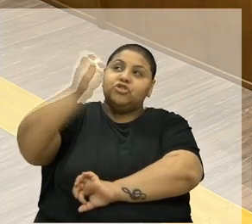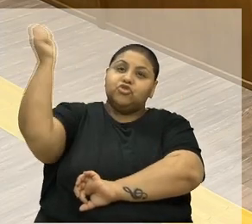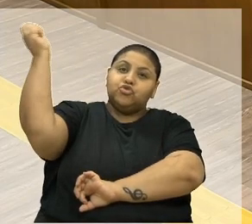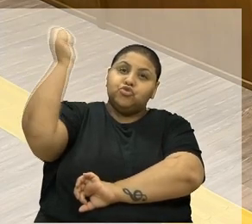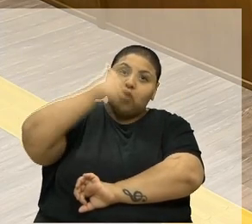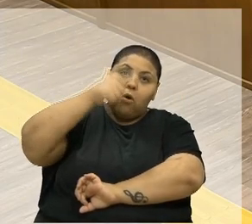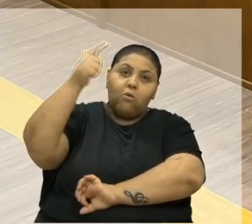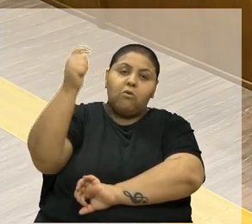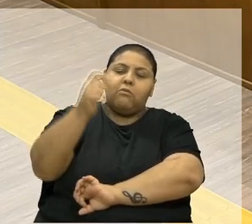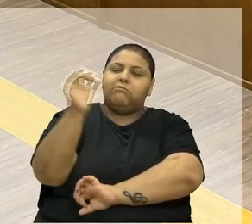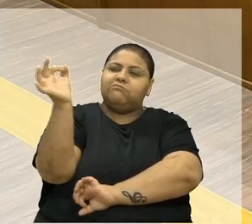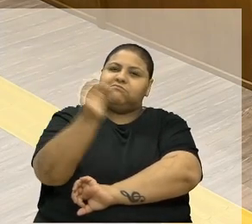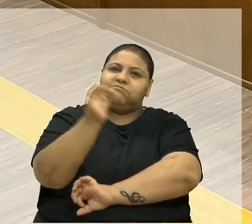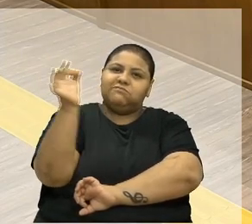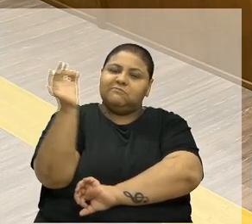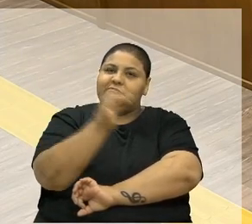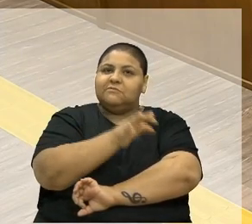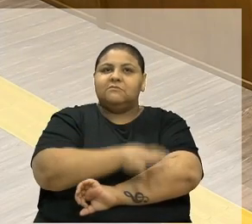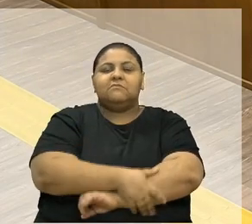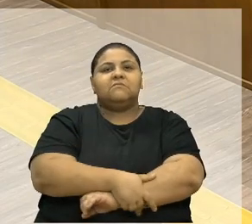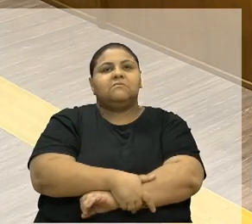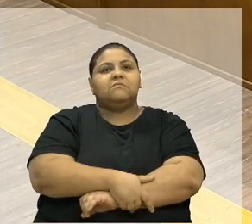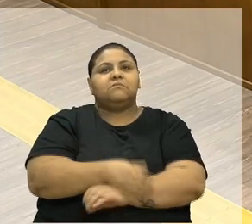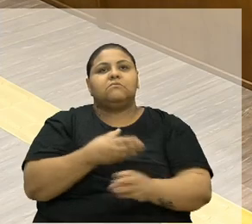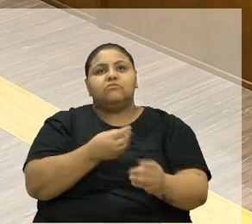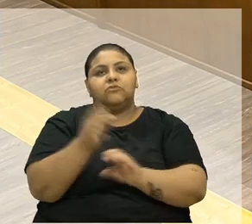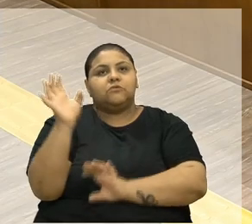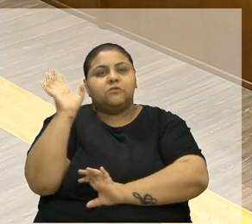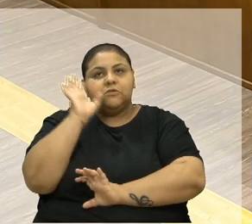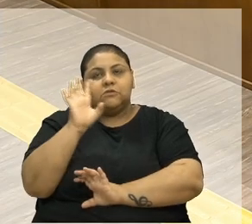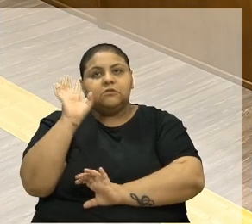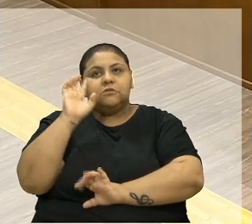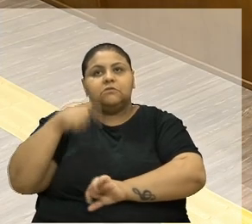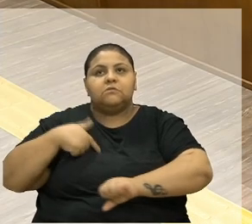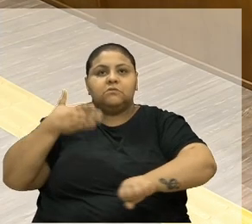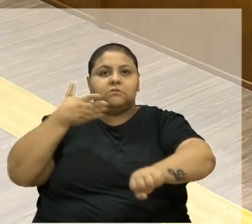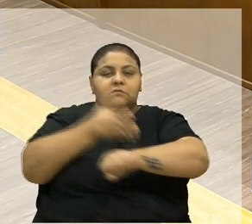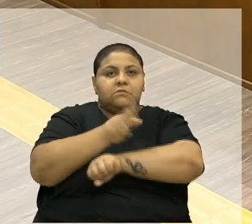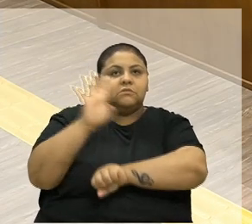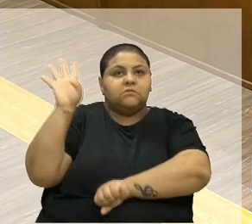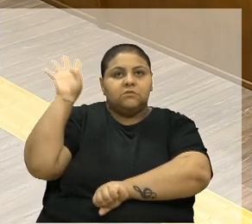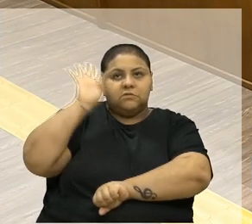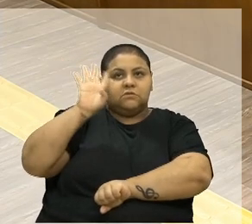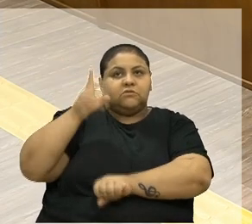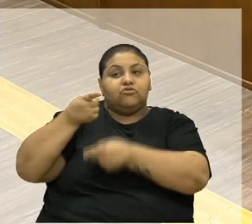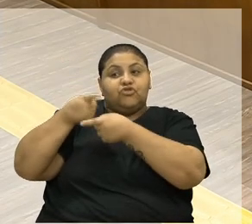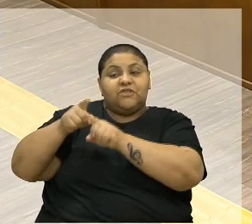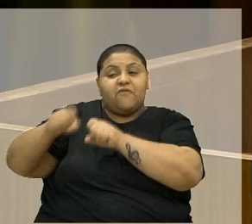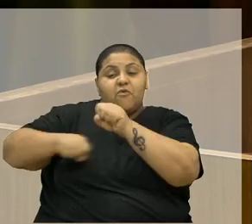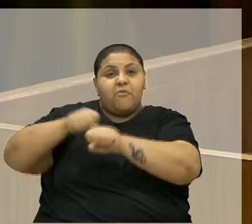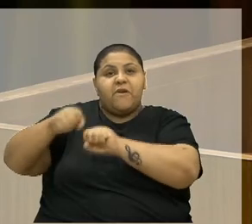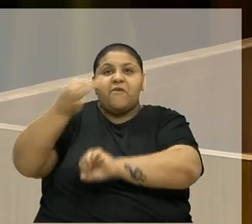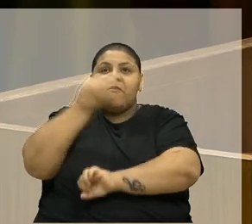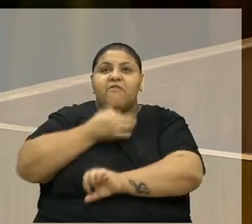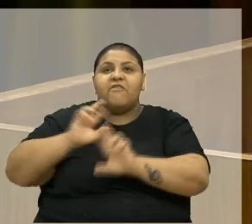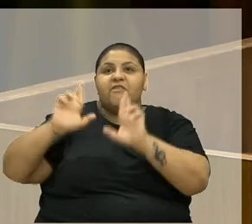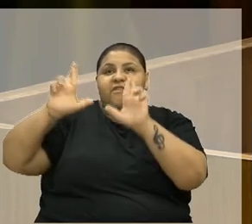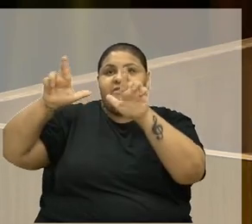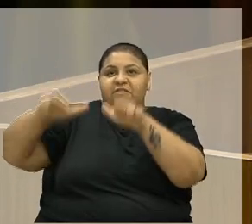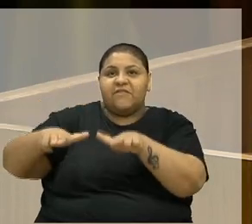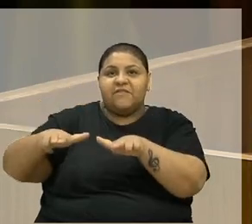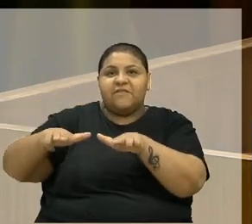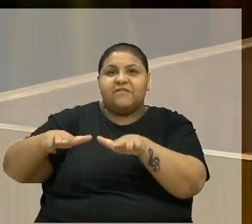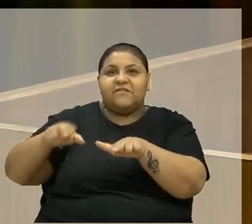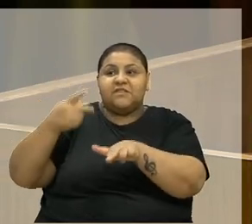assim perfeito foi muito bacana e eu participei na quarta Edição do desafio pedal cachias foi lá na região velocino